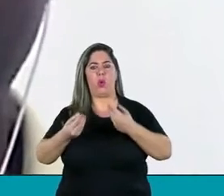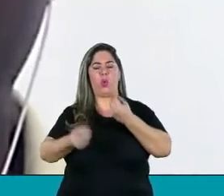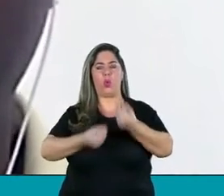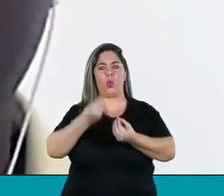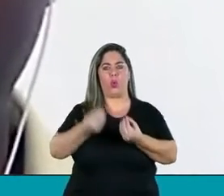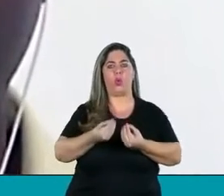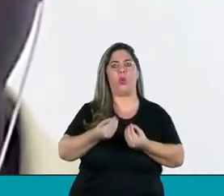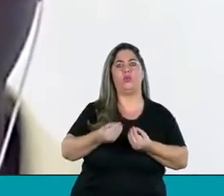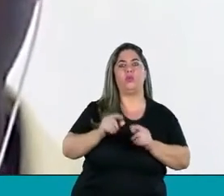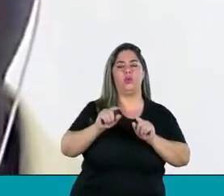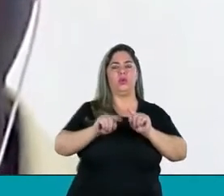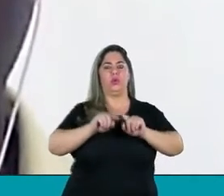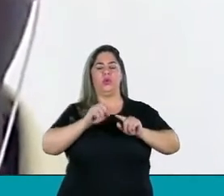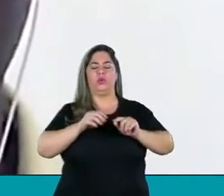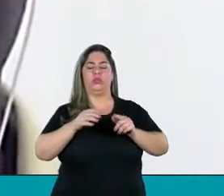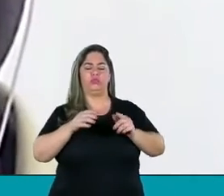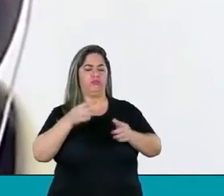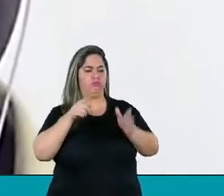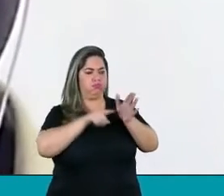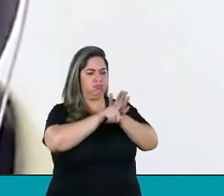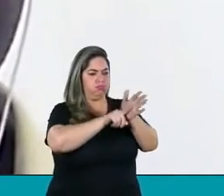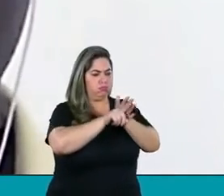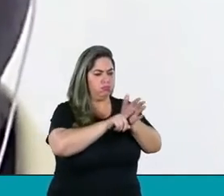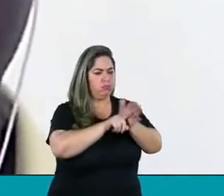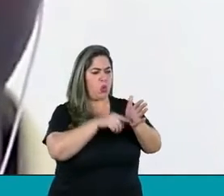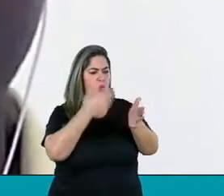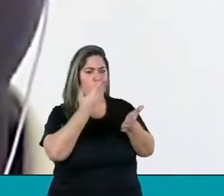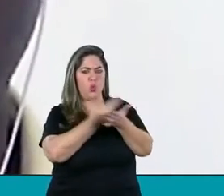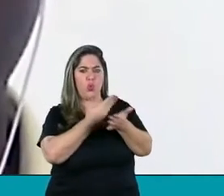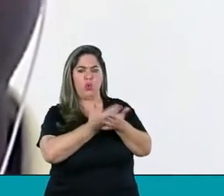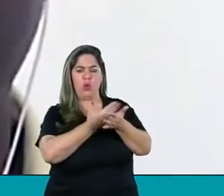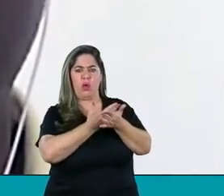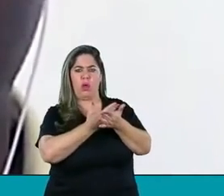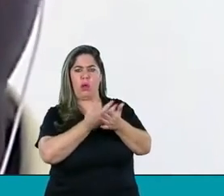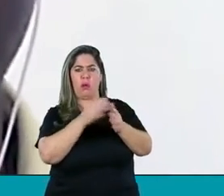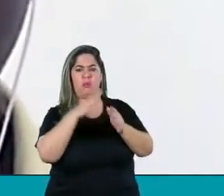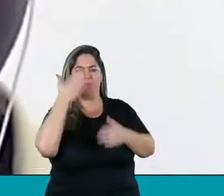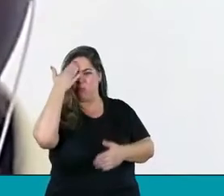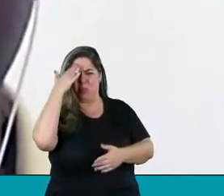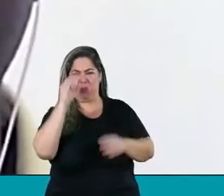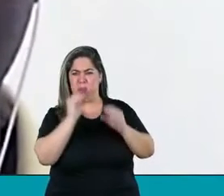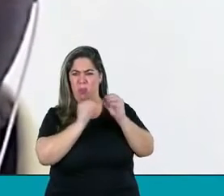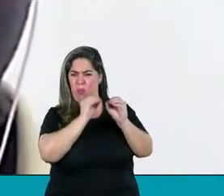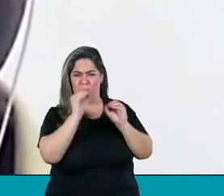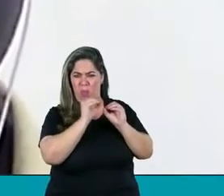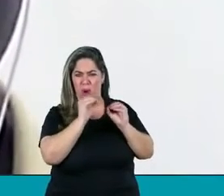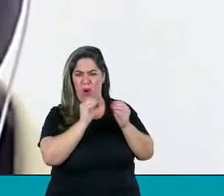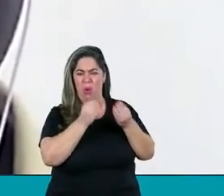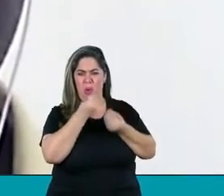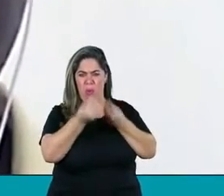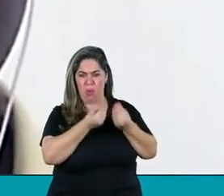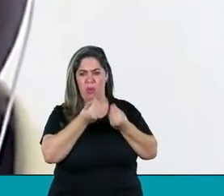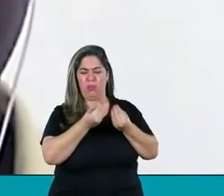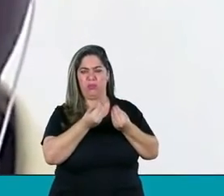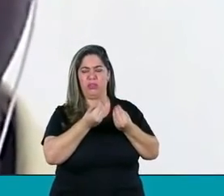que o próprio objeto da investigação sociológica deixa de ser compreendido em sua objetividade científica, ele